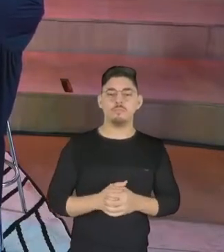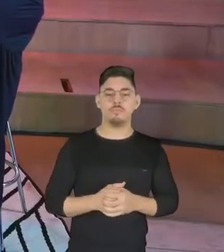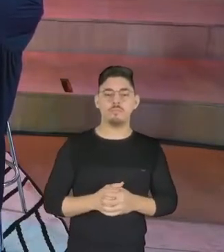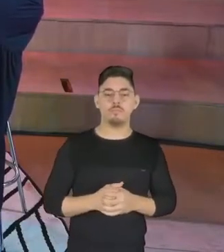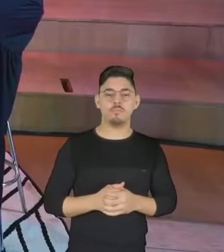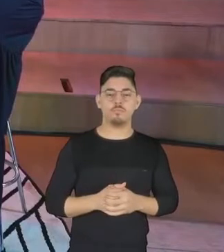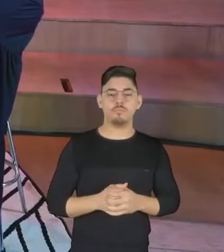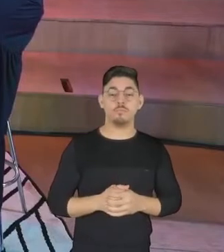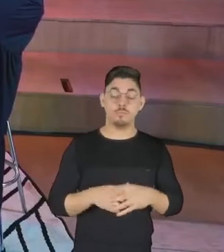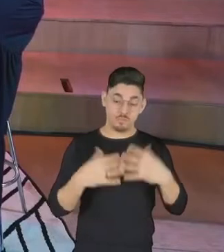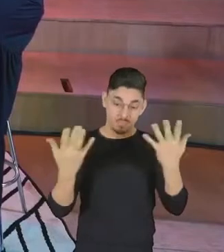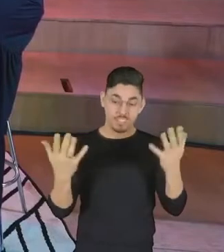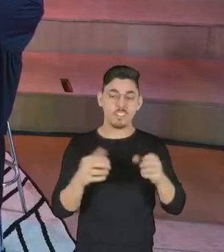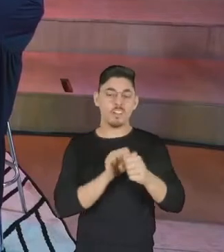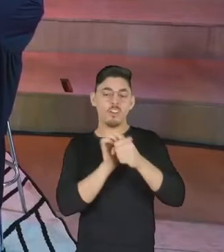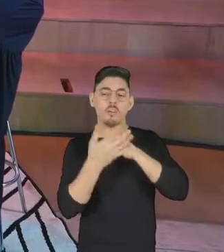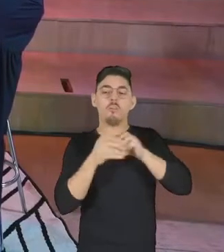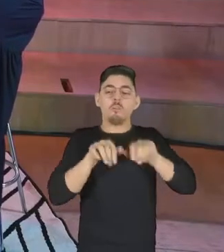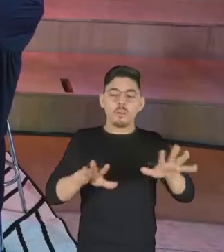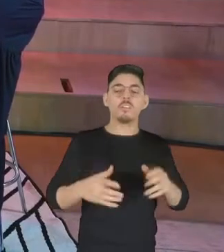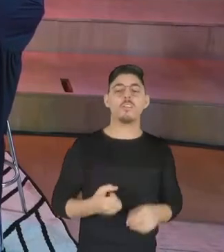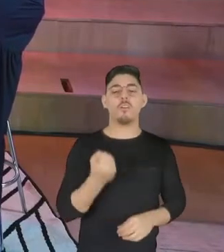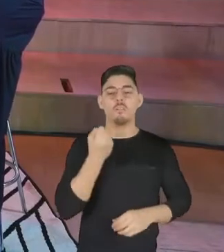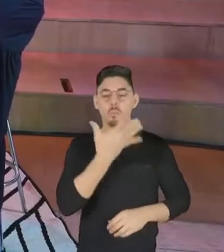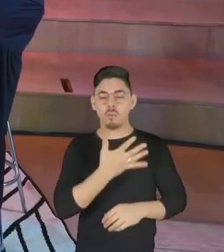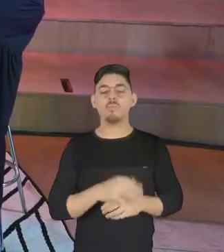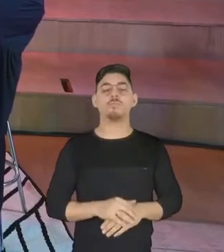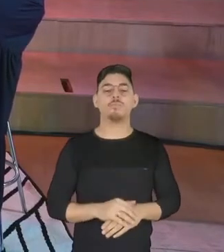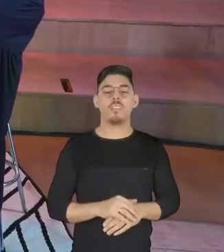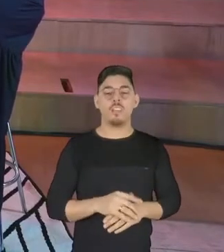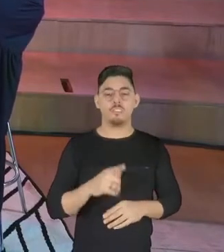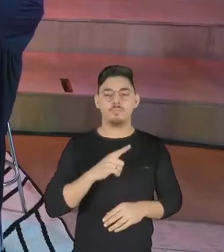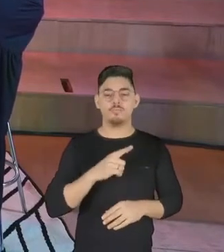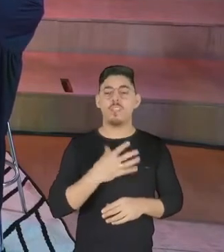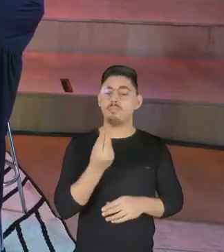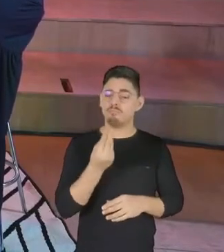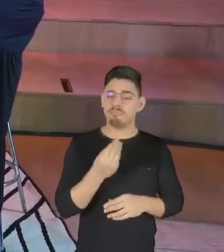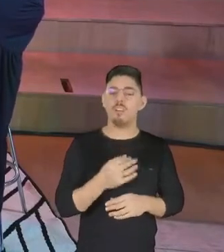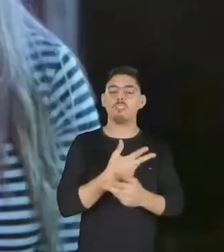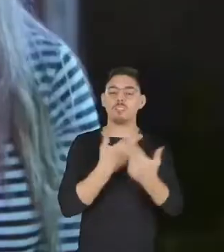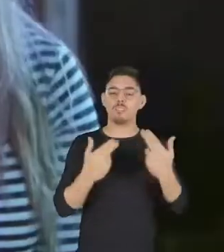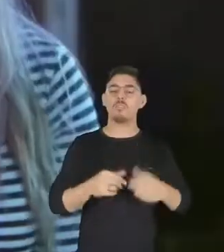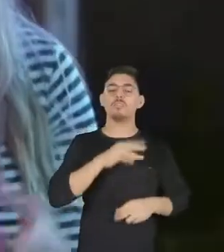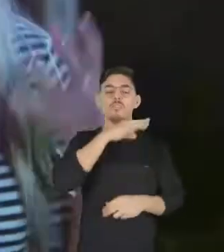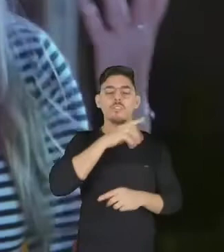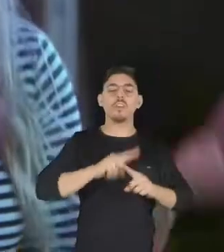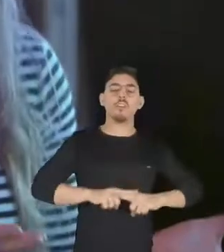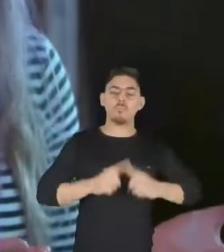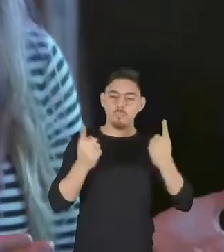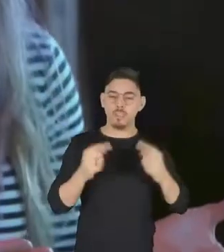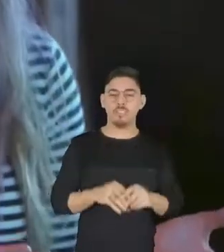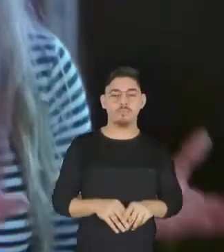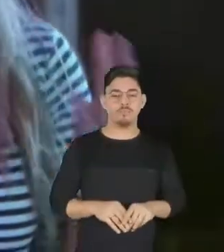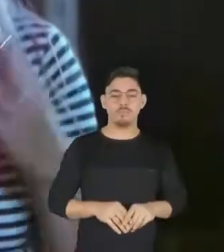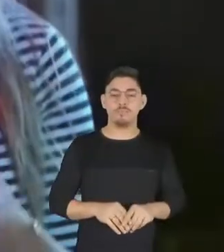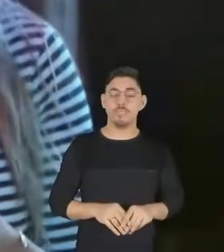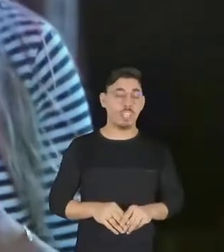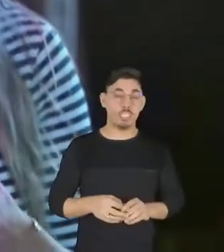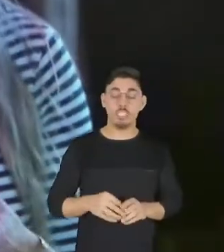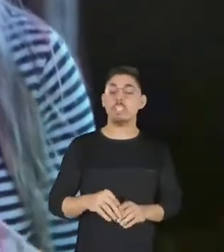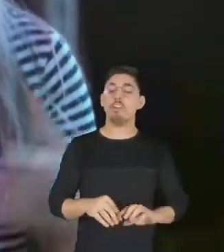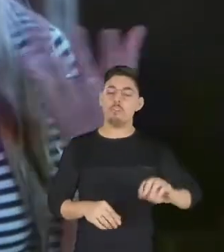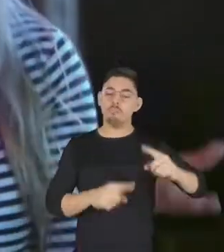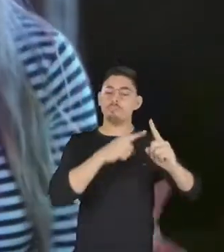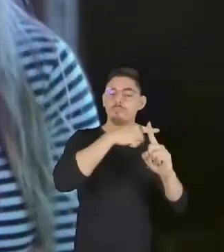que a pandemia trouxe para a gente. Claro que trouxe muita coisa negativa, mas nada é só positivo ou